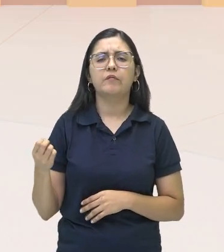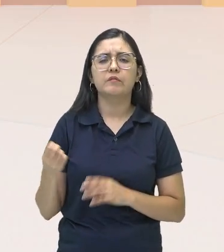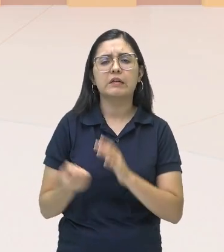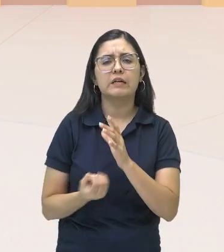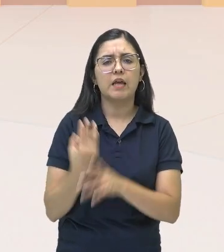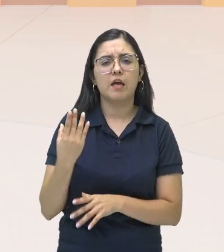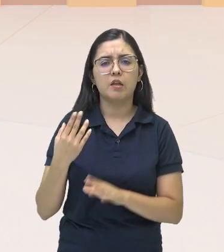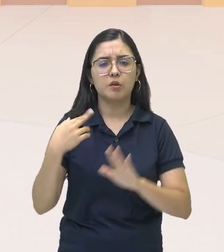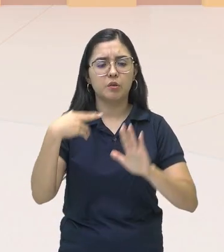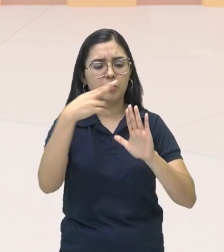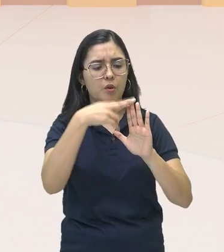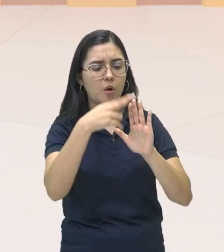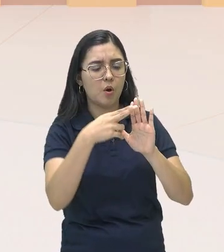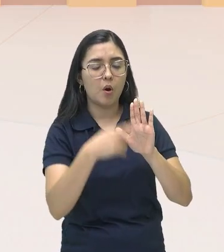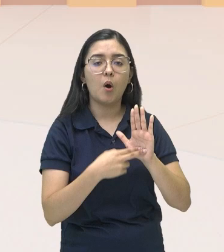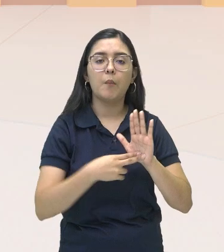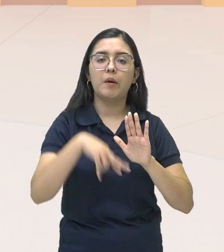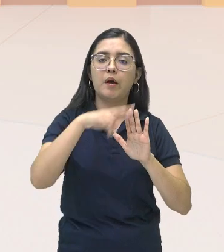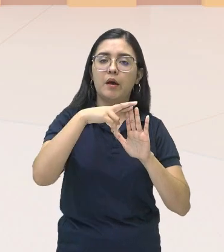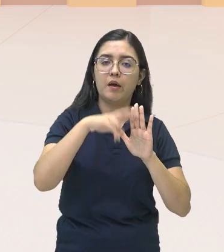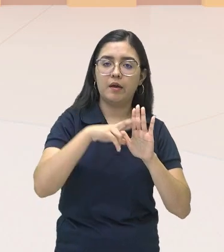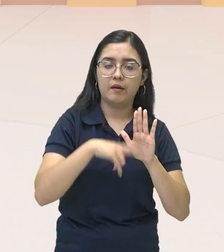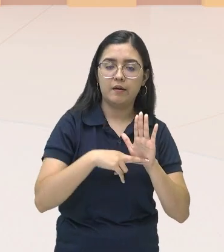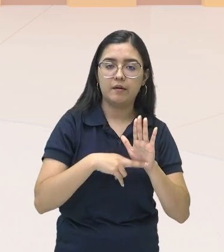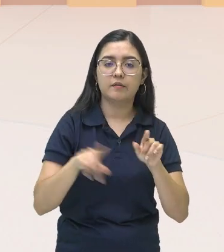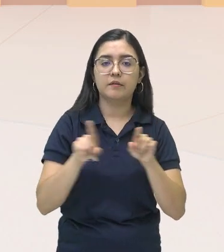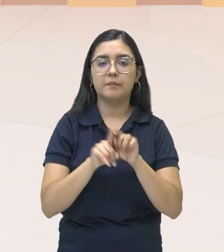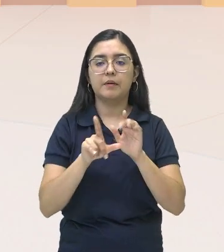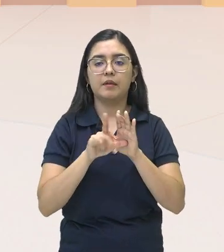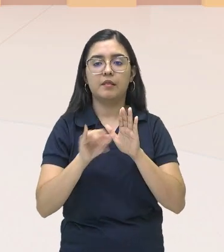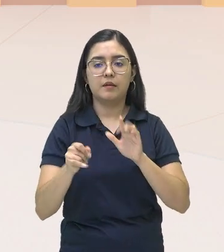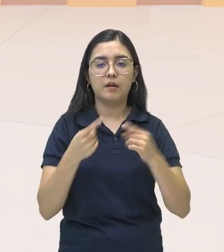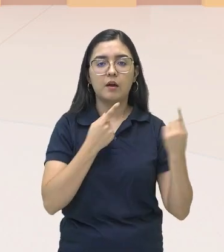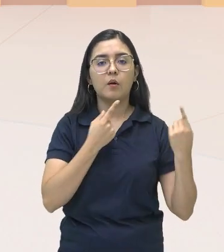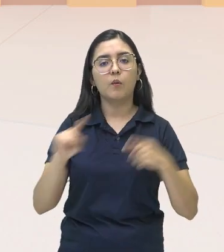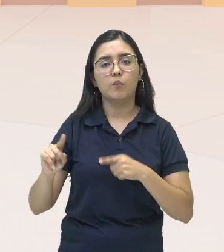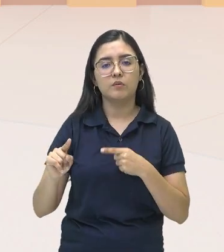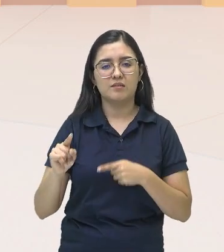criar regras, vamos criar alguma lei que burle